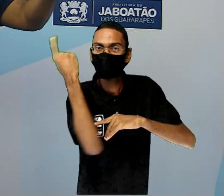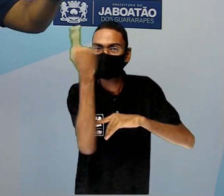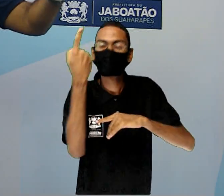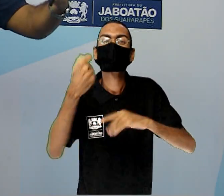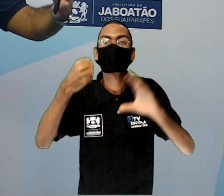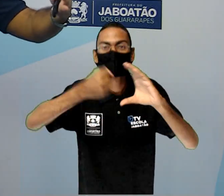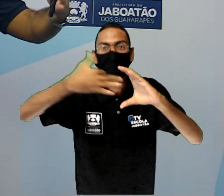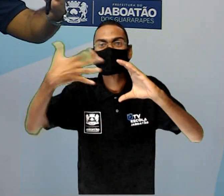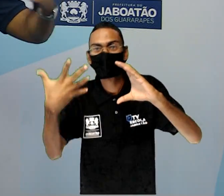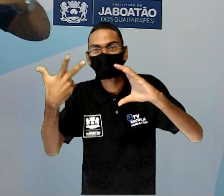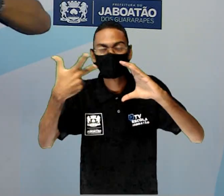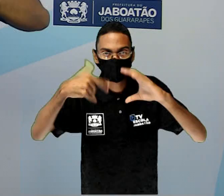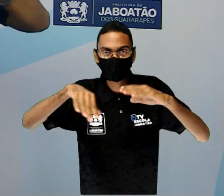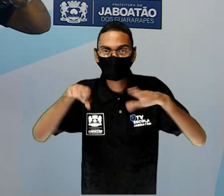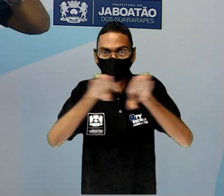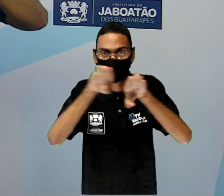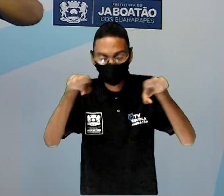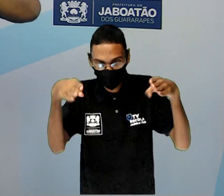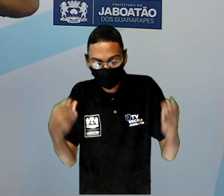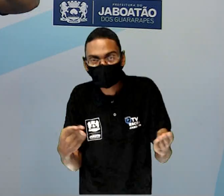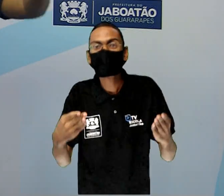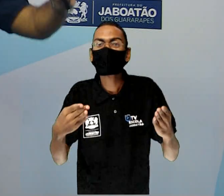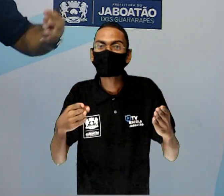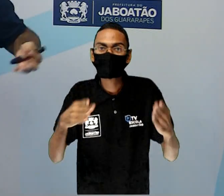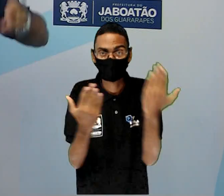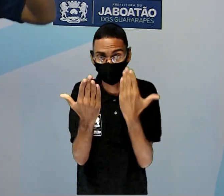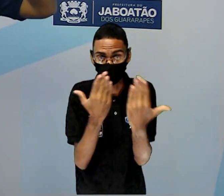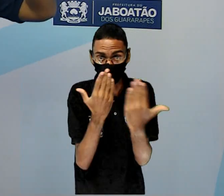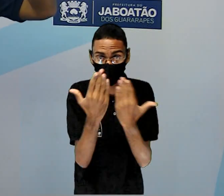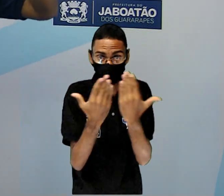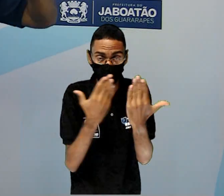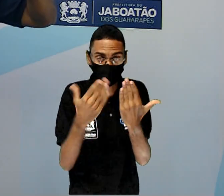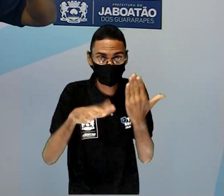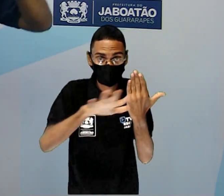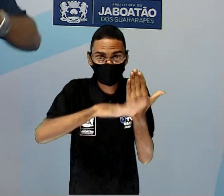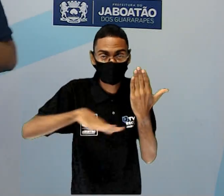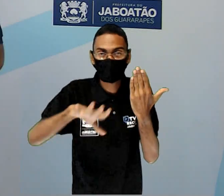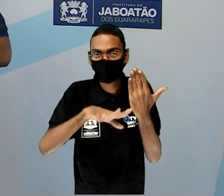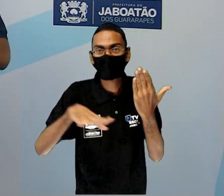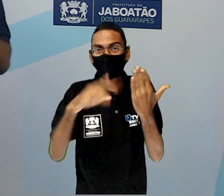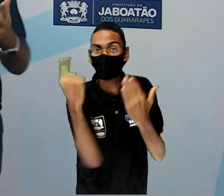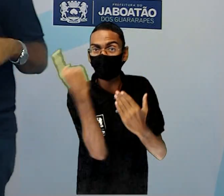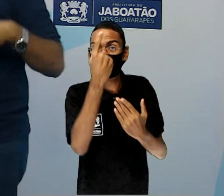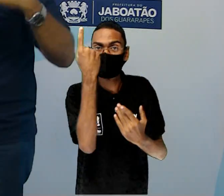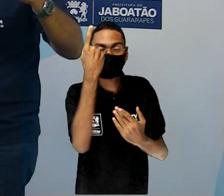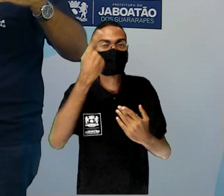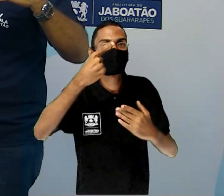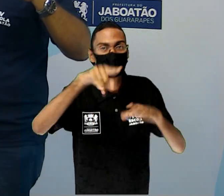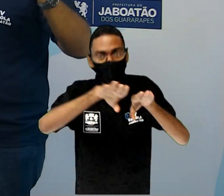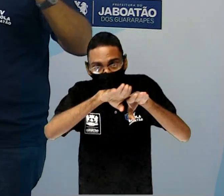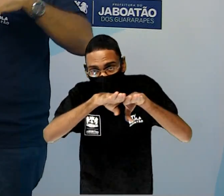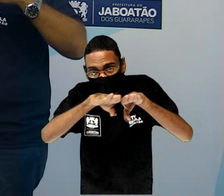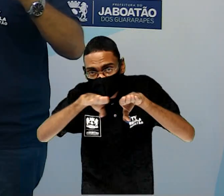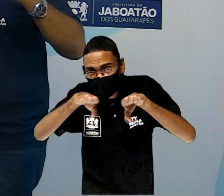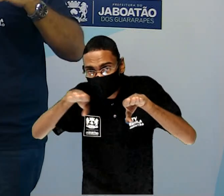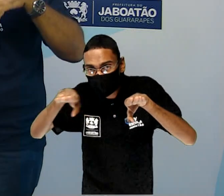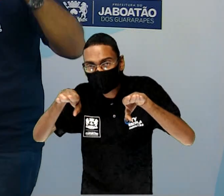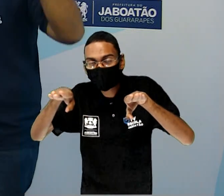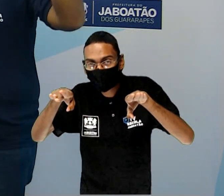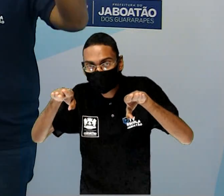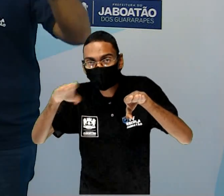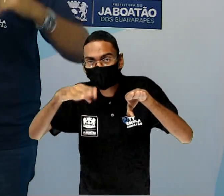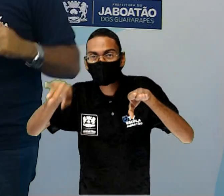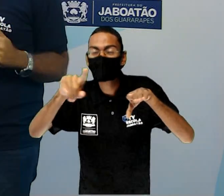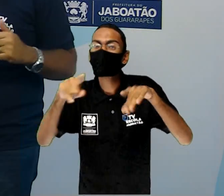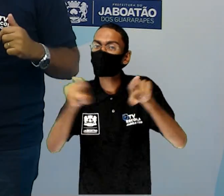grande mesa, uma grande área elevada e plana, mas só que aí algumas vezes superior